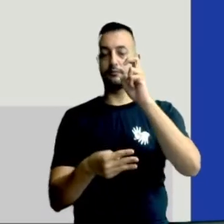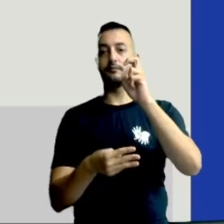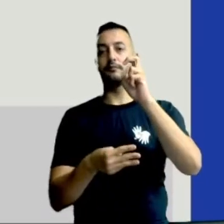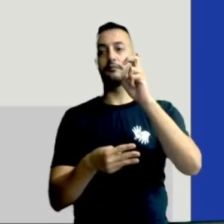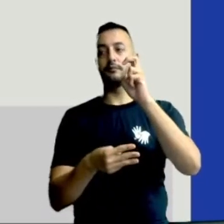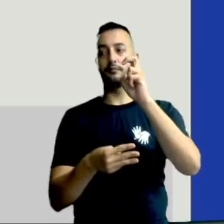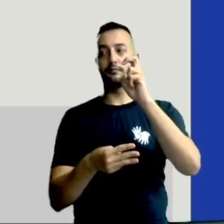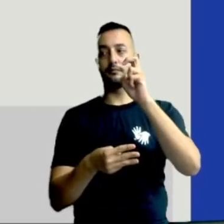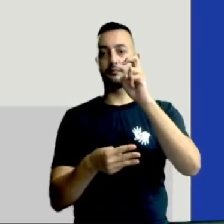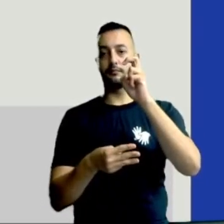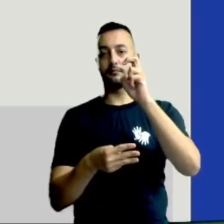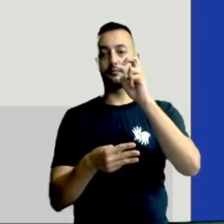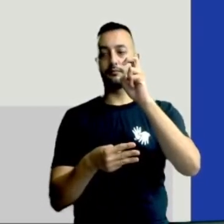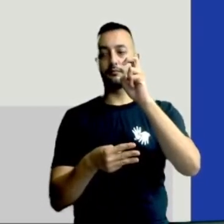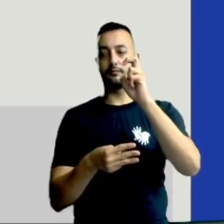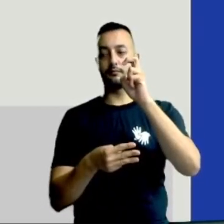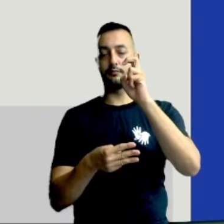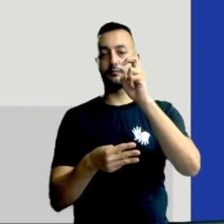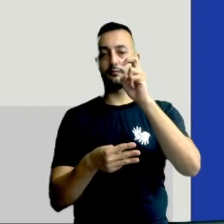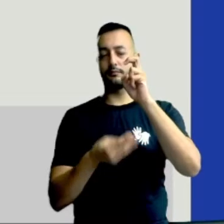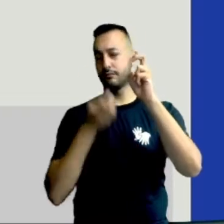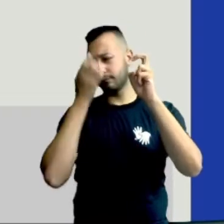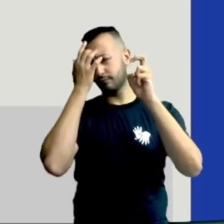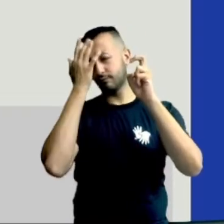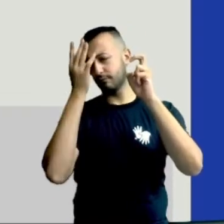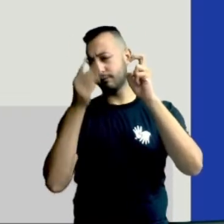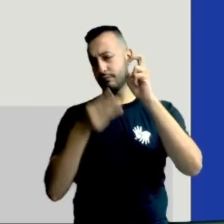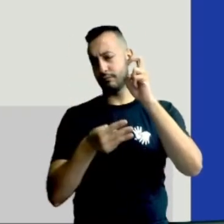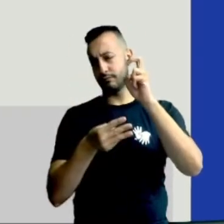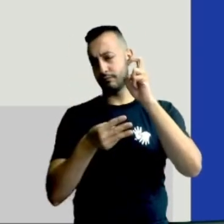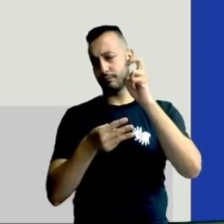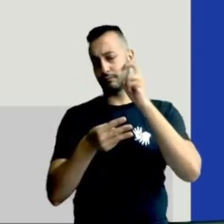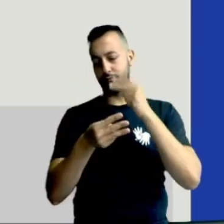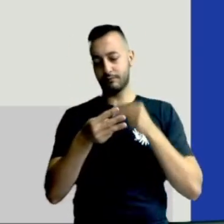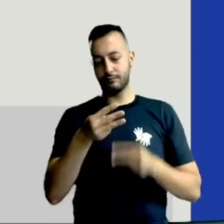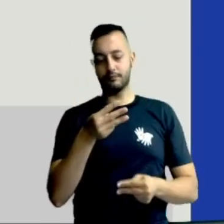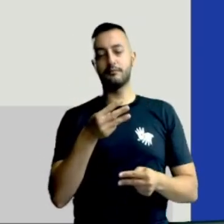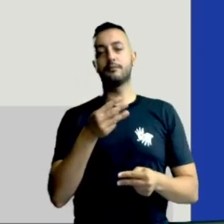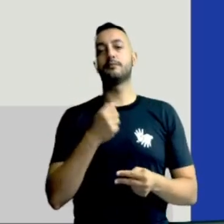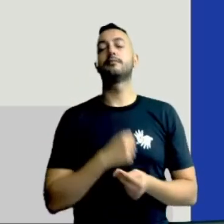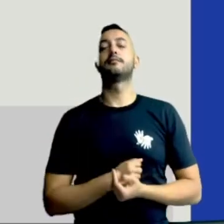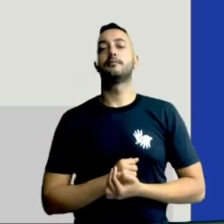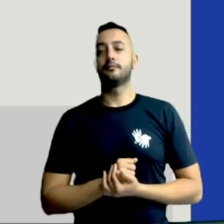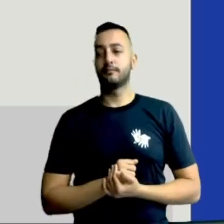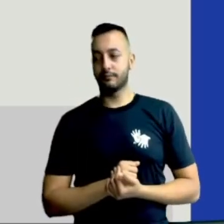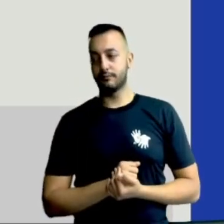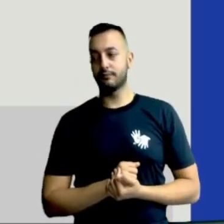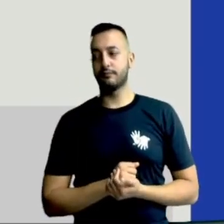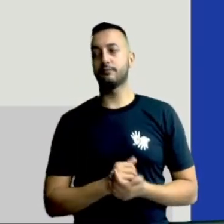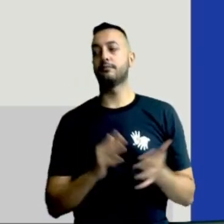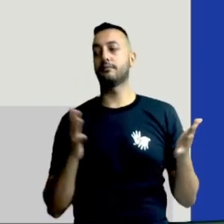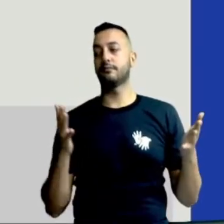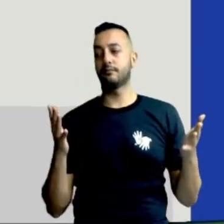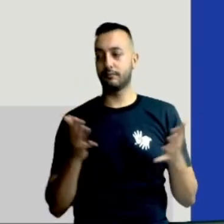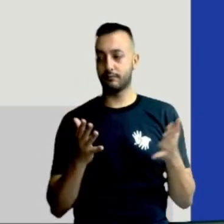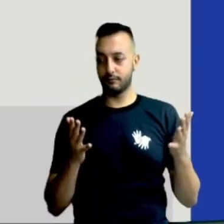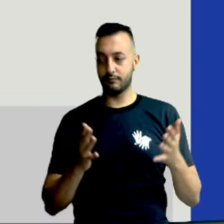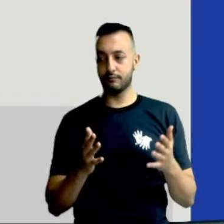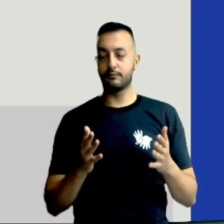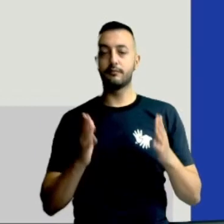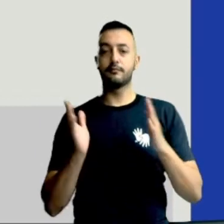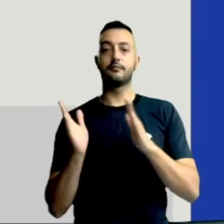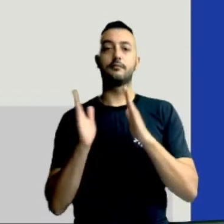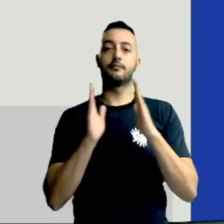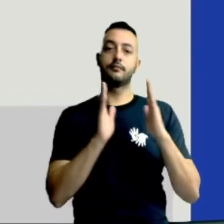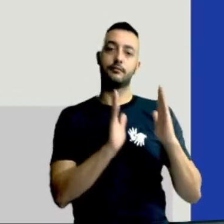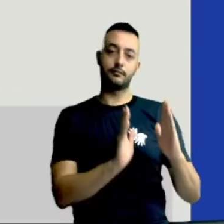5 menos 3? Eita, que fácil, professora. É 2. Agora, vamos à casa da unidade